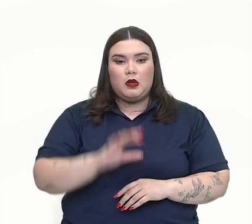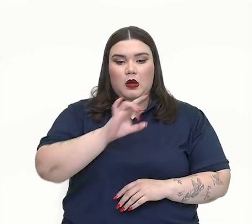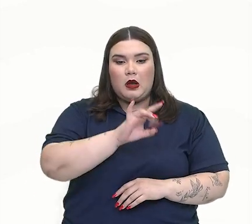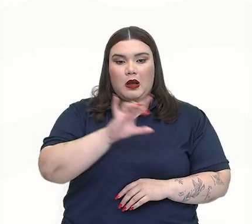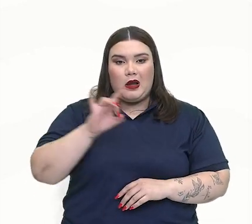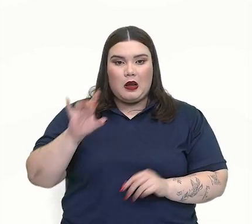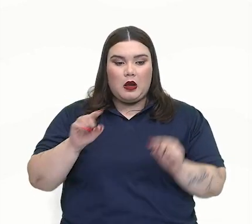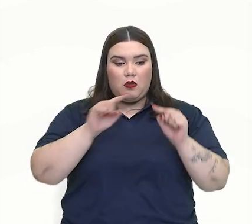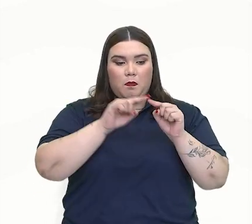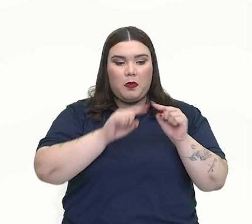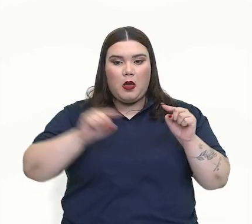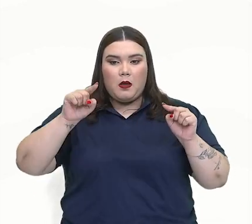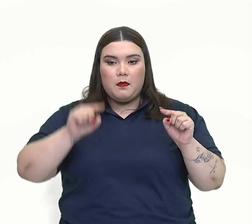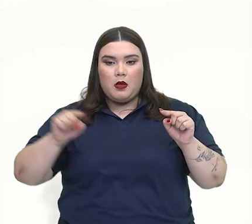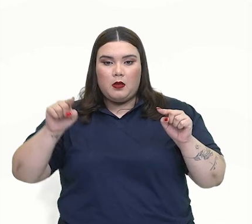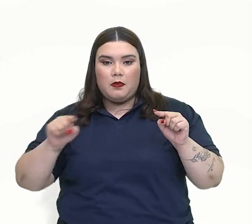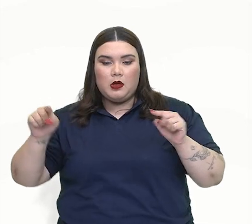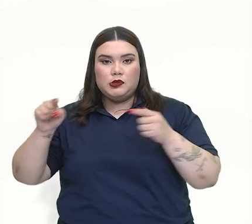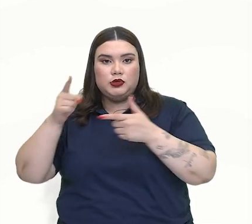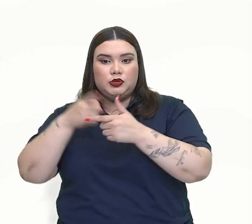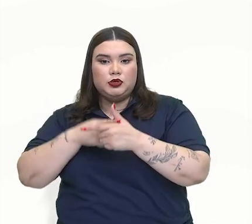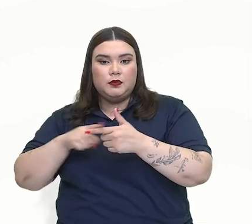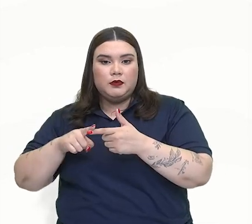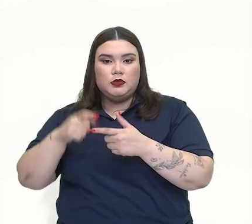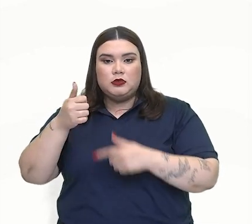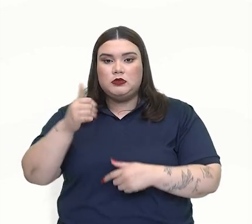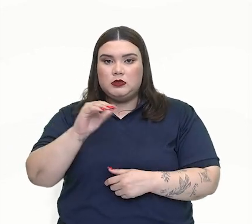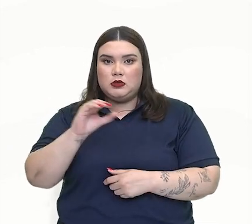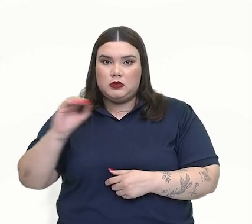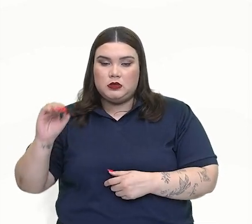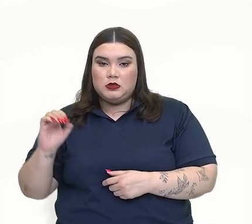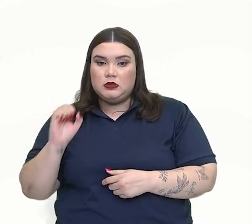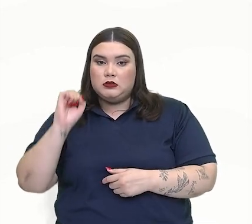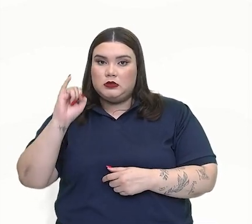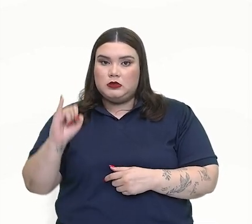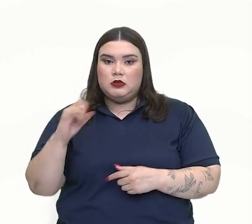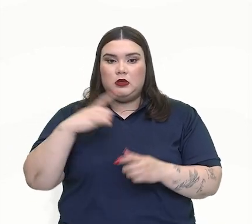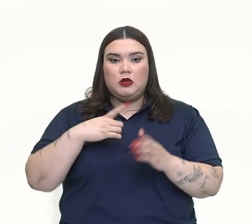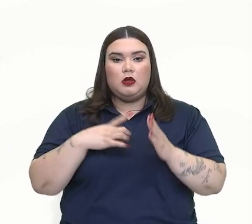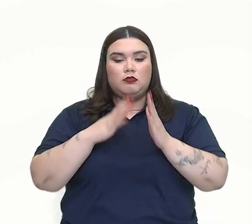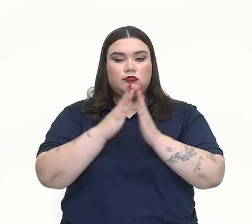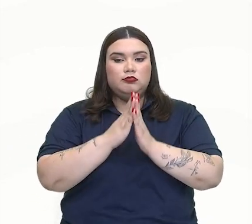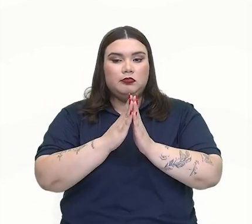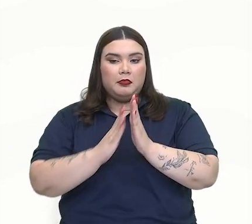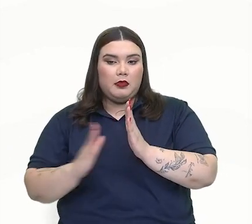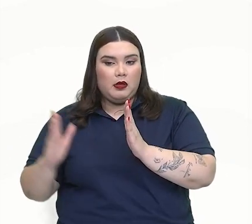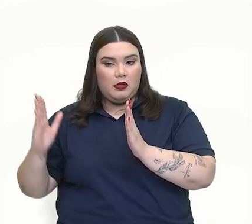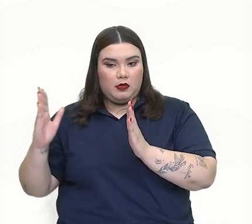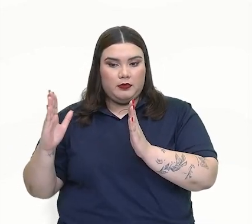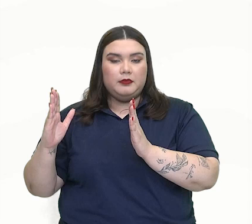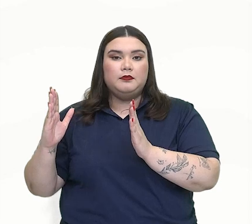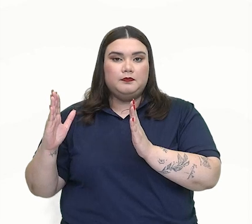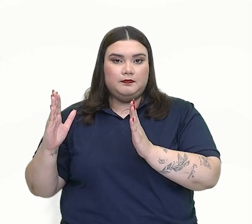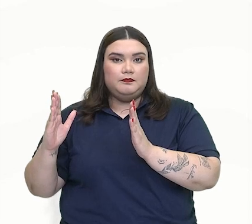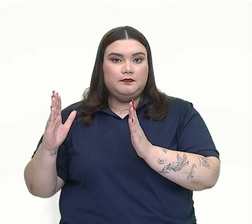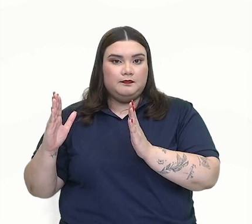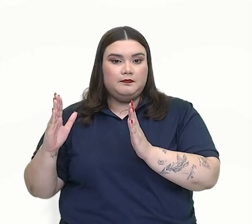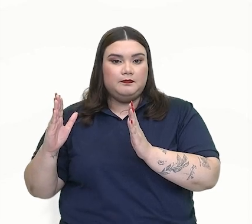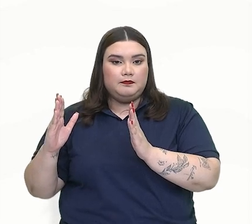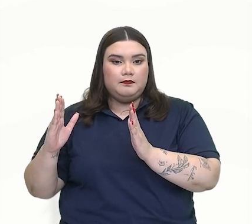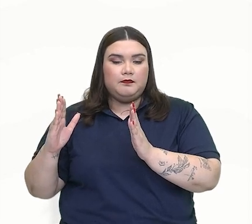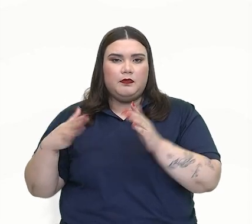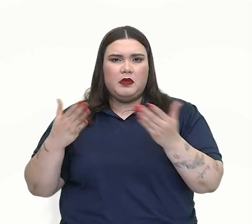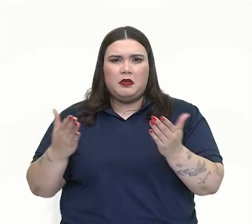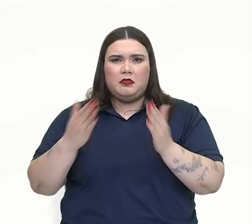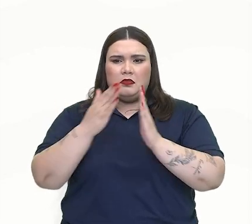esquerda, professor? Eu quero converter de metro quadrado para quilômetro quadrado. Então, eu estou